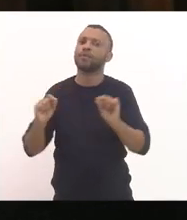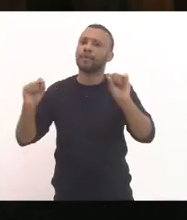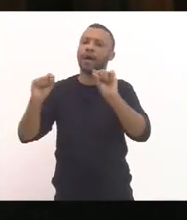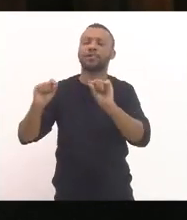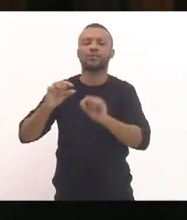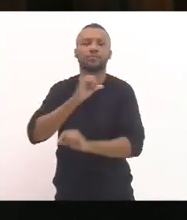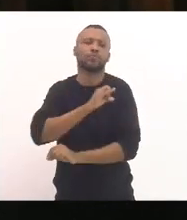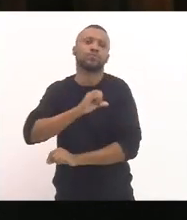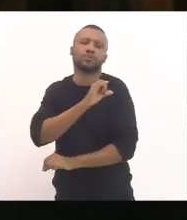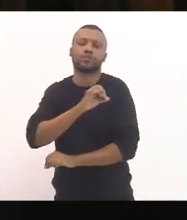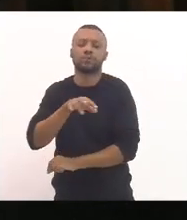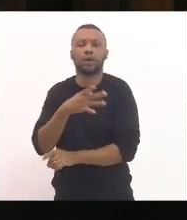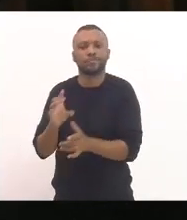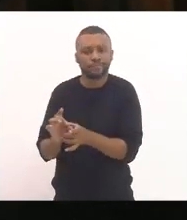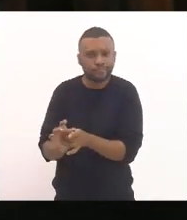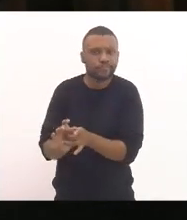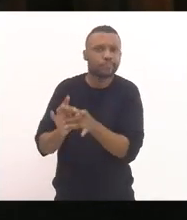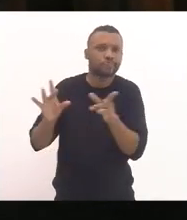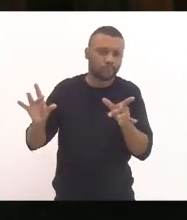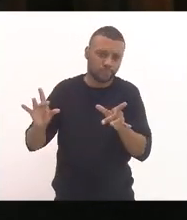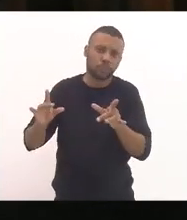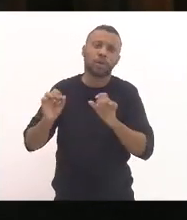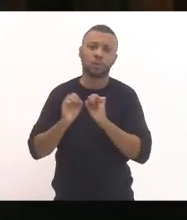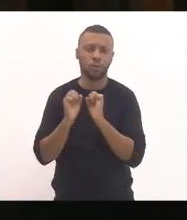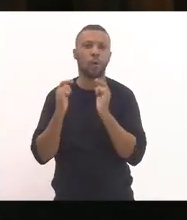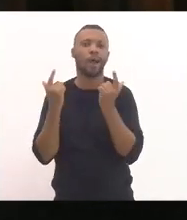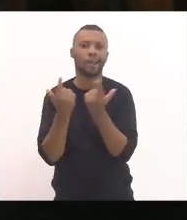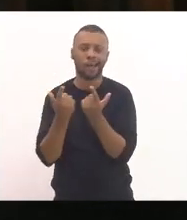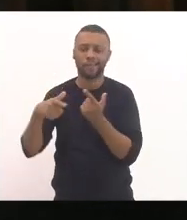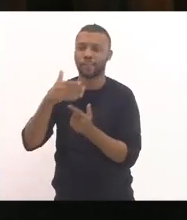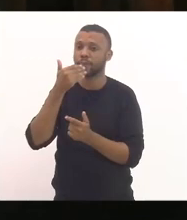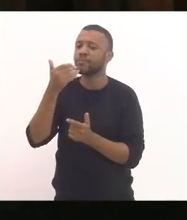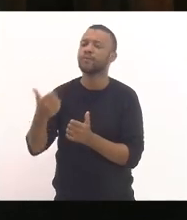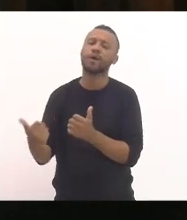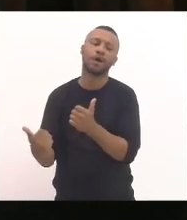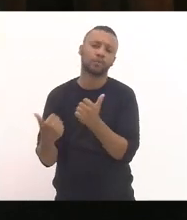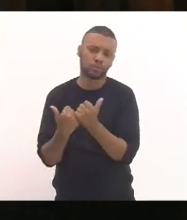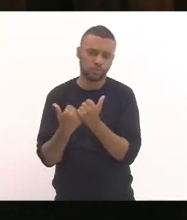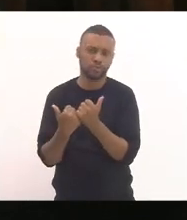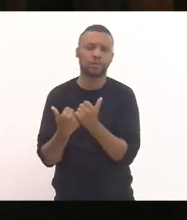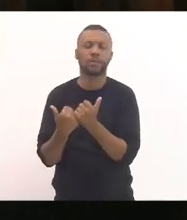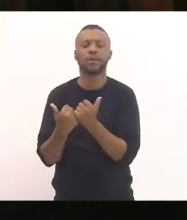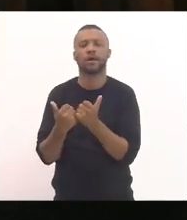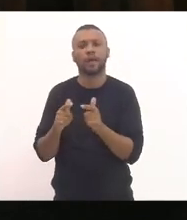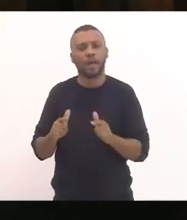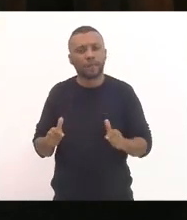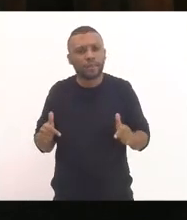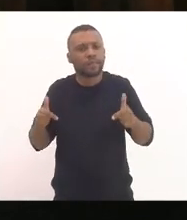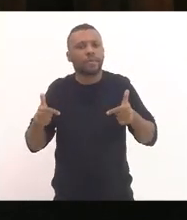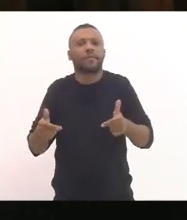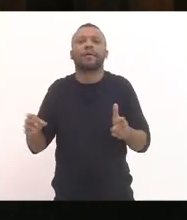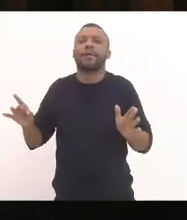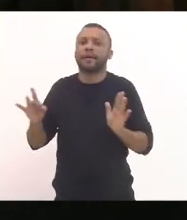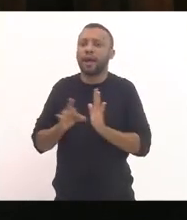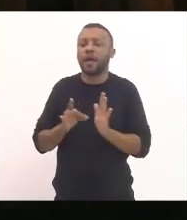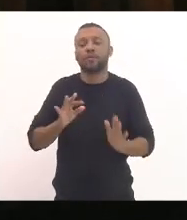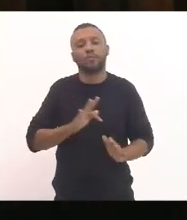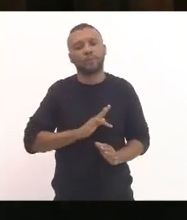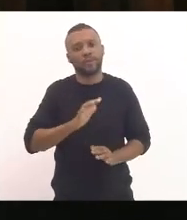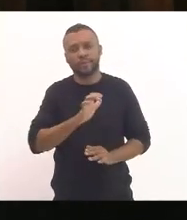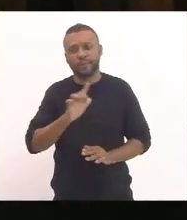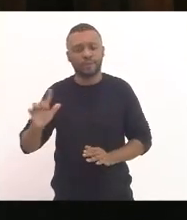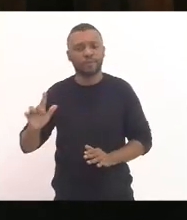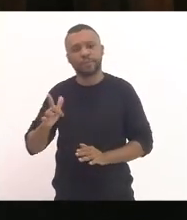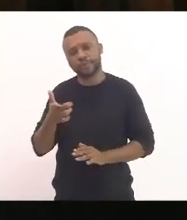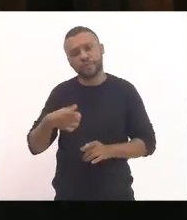contamos com essa casa com o nossos deputados para que após as iniciativas reais dos policiais civis e